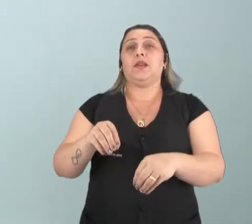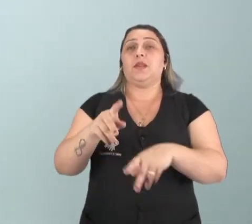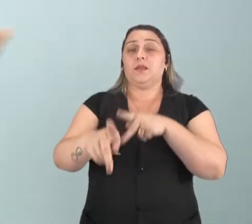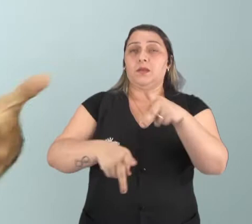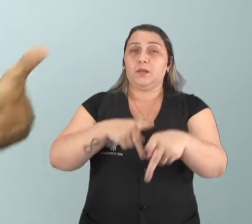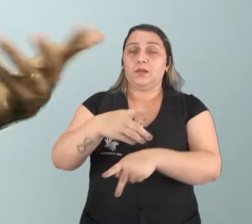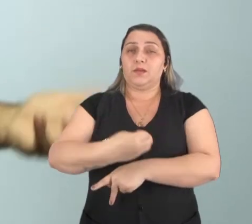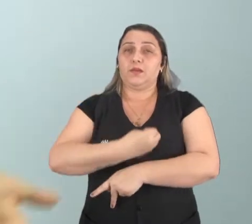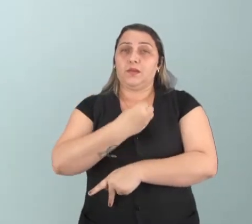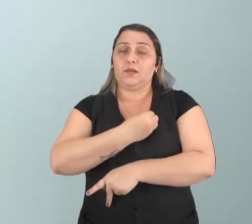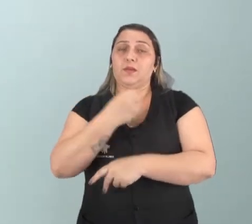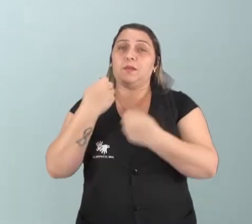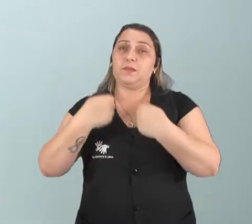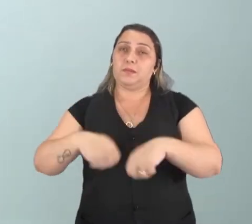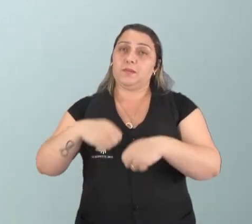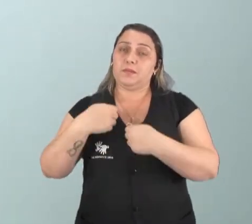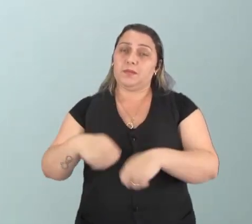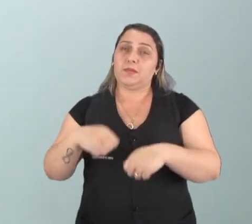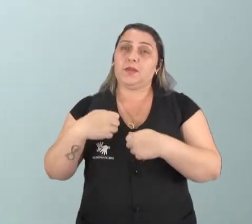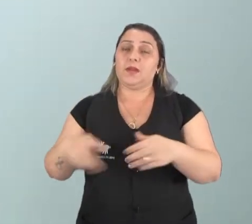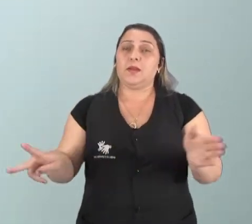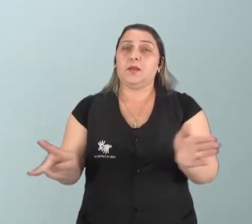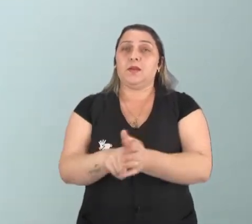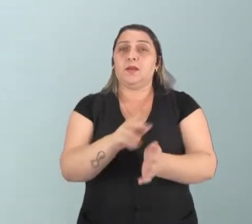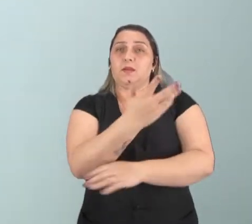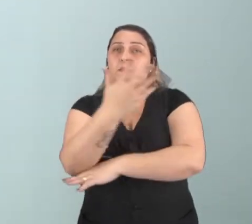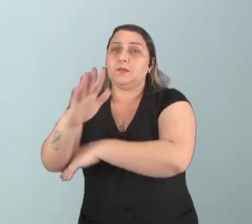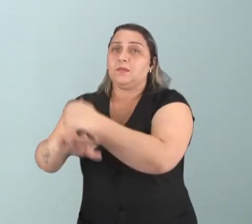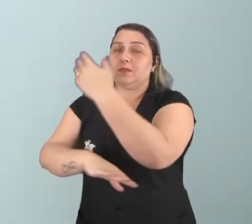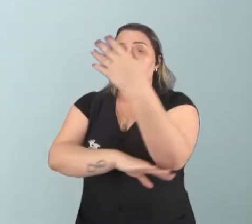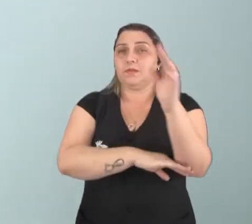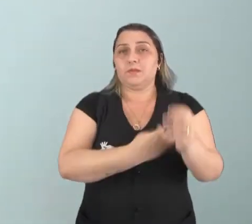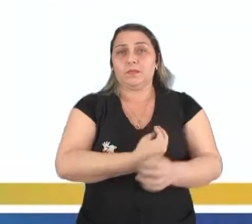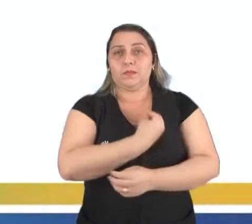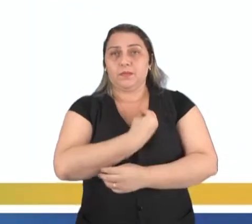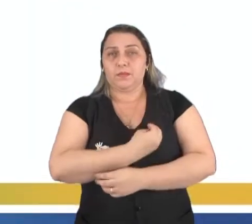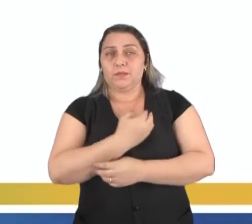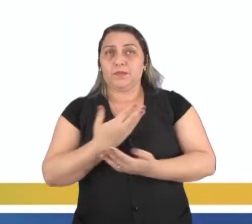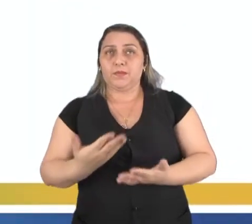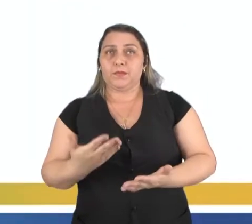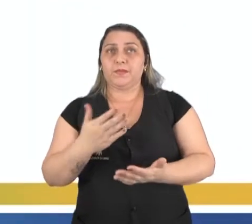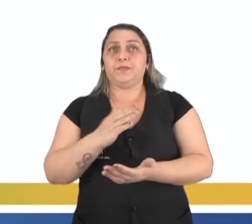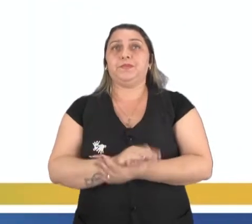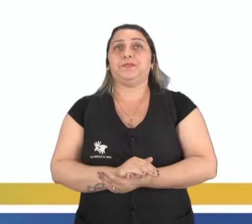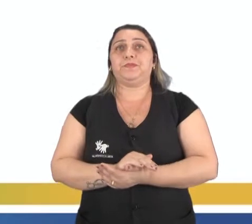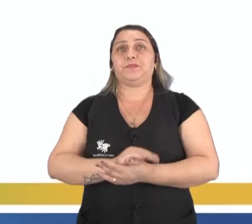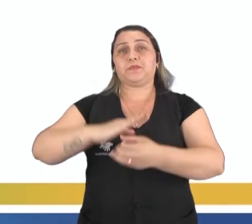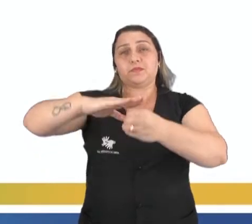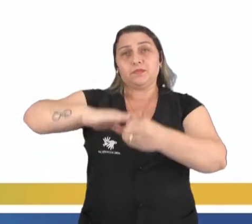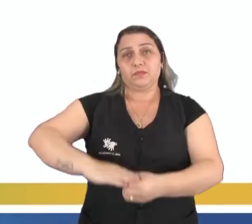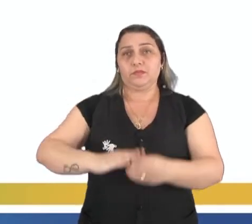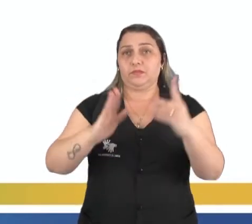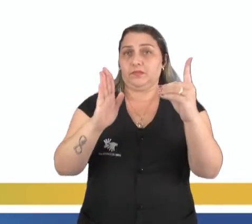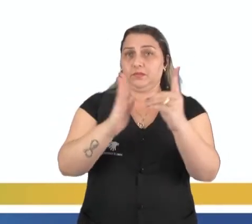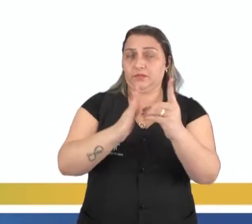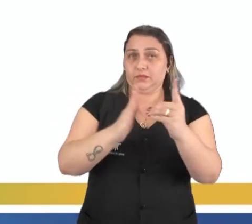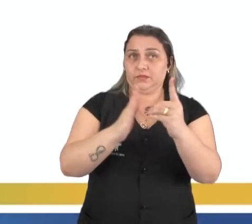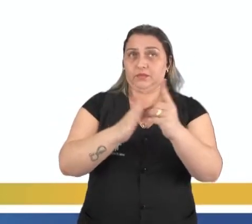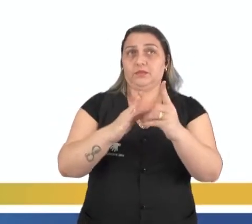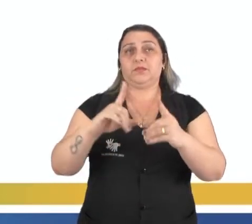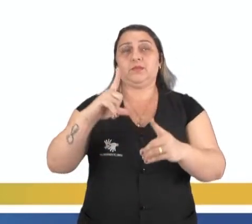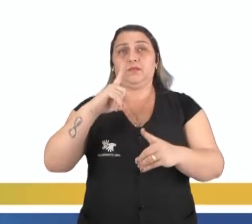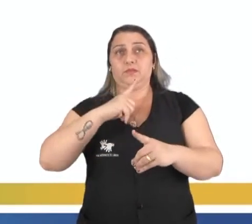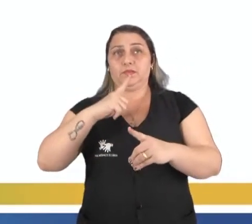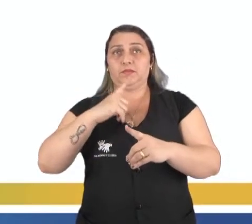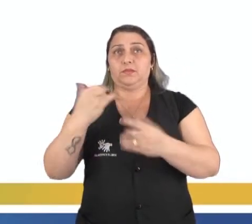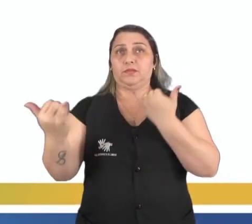vivem e dependem do sustento da própria floresta para viverem. Quanto à colonização e os povos nativos, temos a